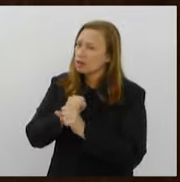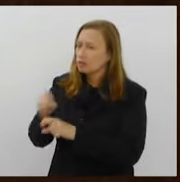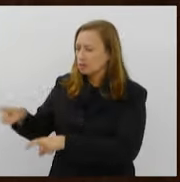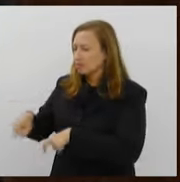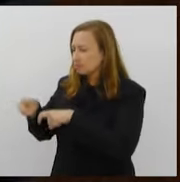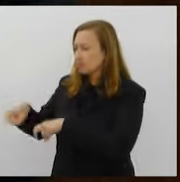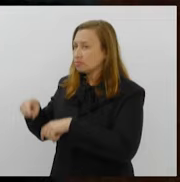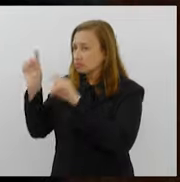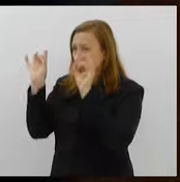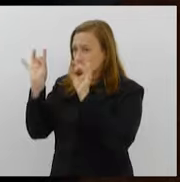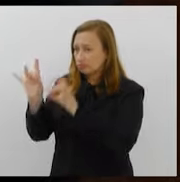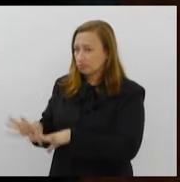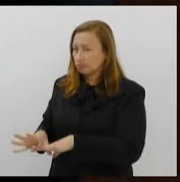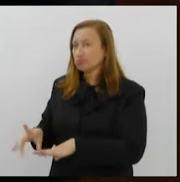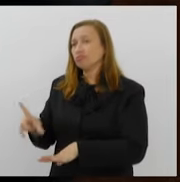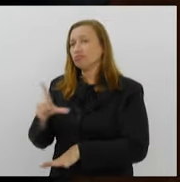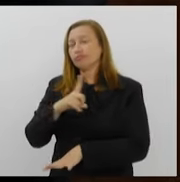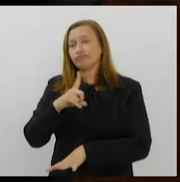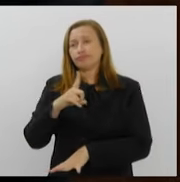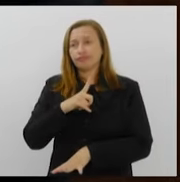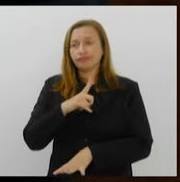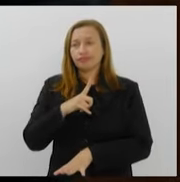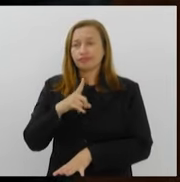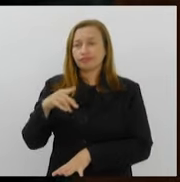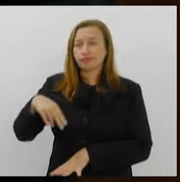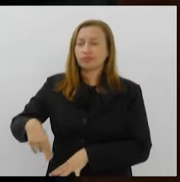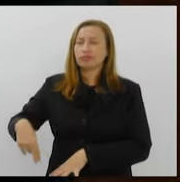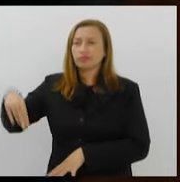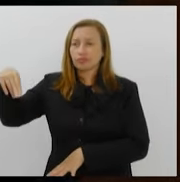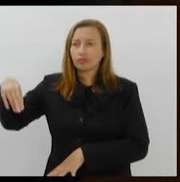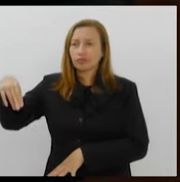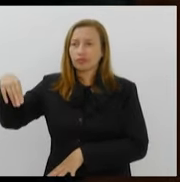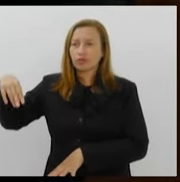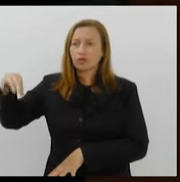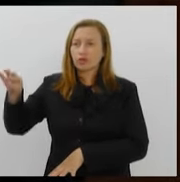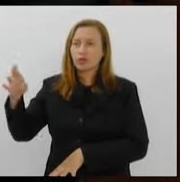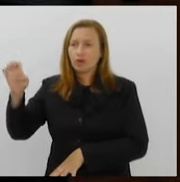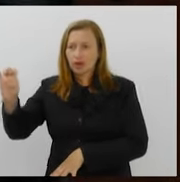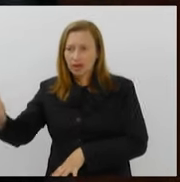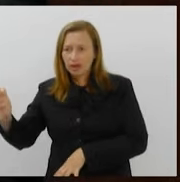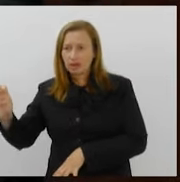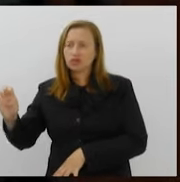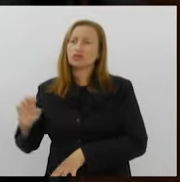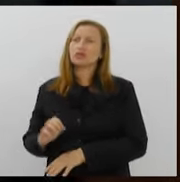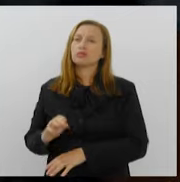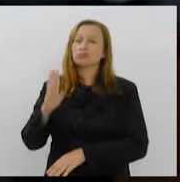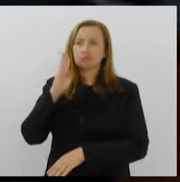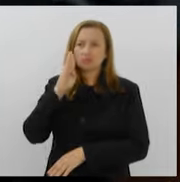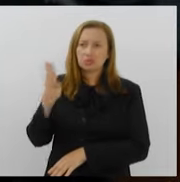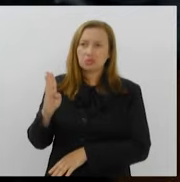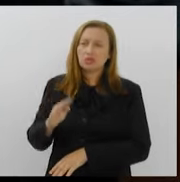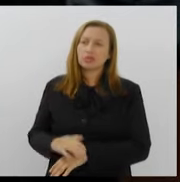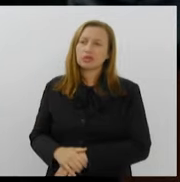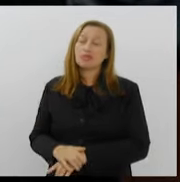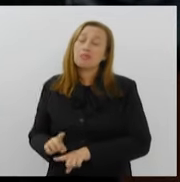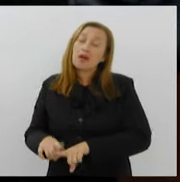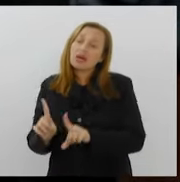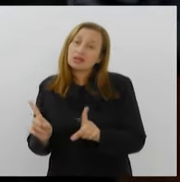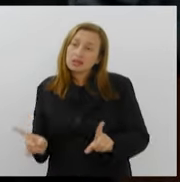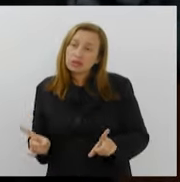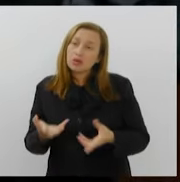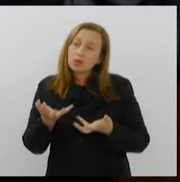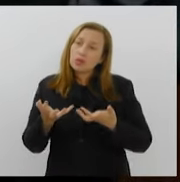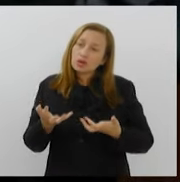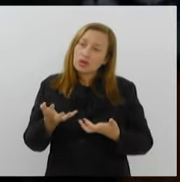esteve abandonado, região norte, noroeste, principalmente. Mas eu